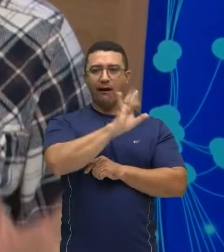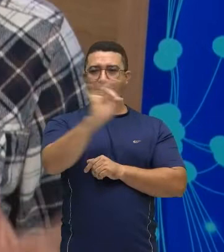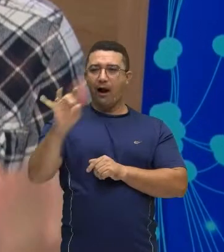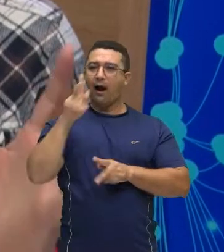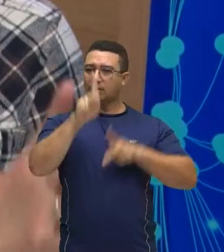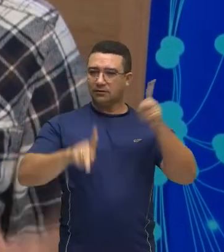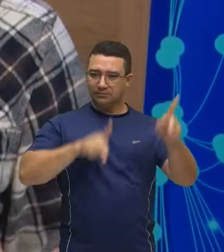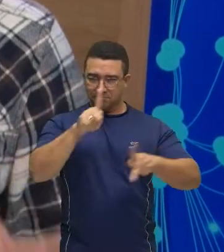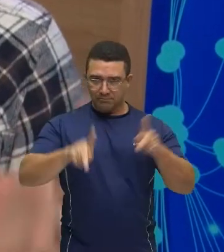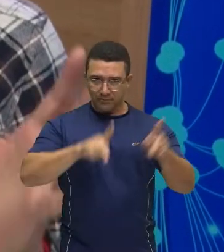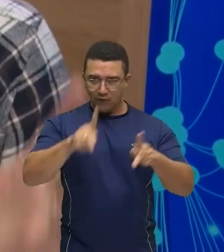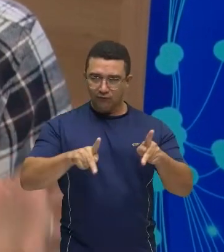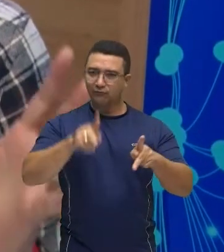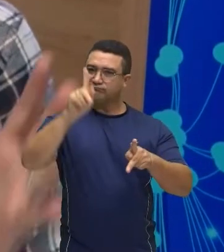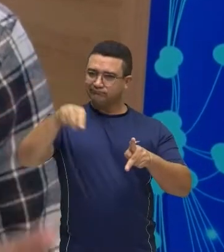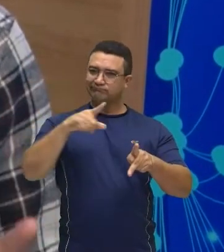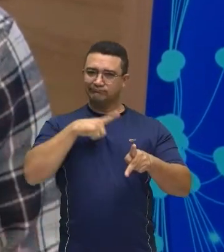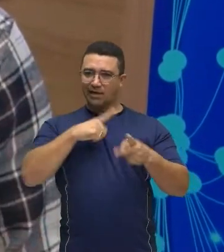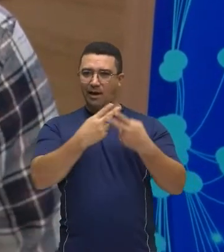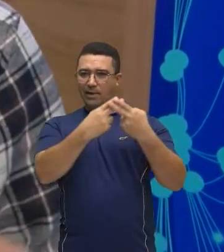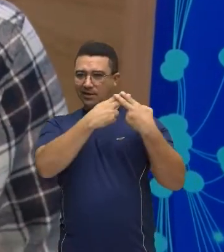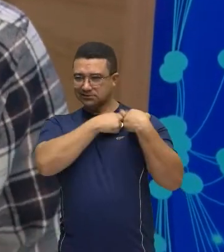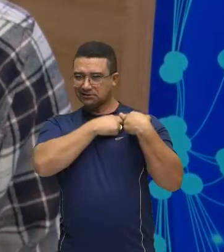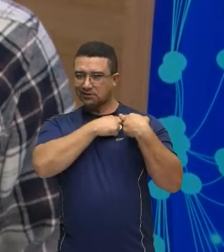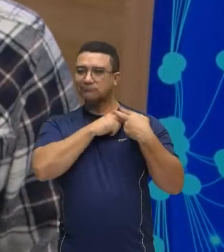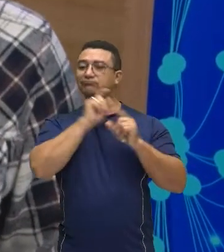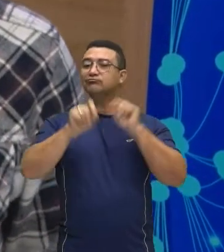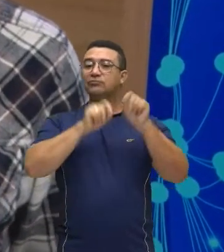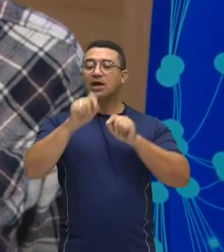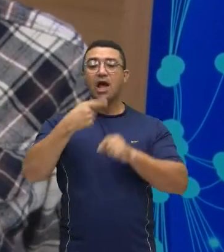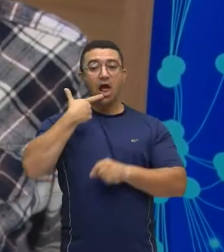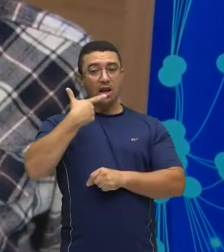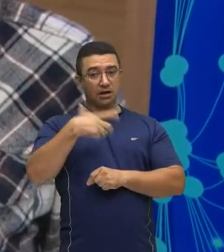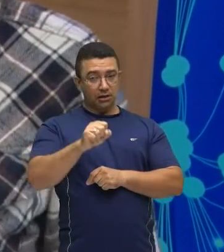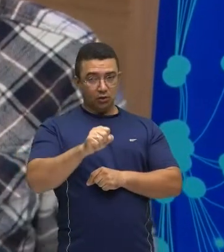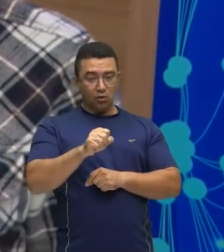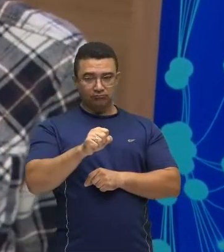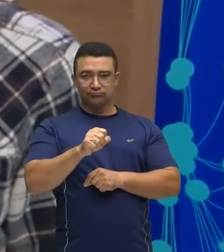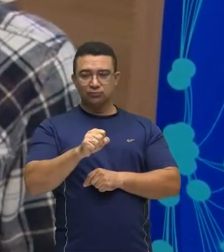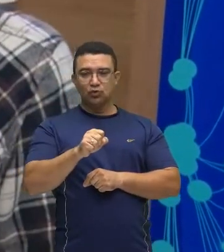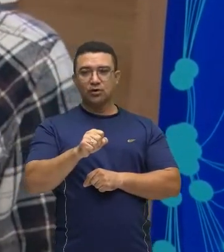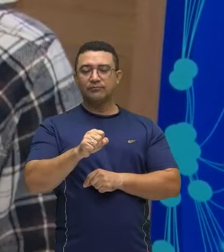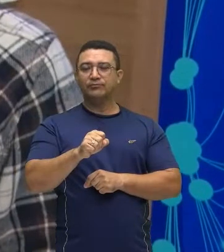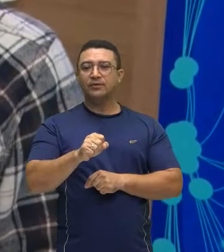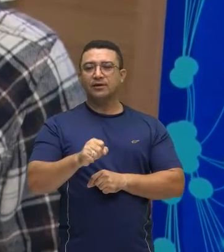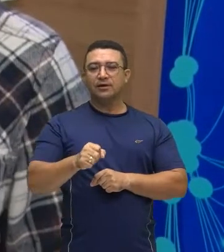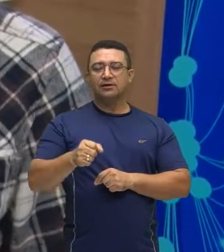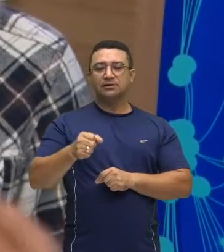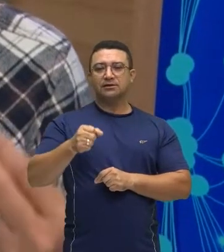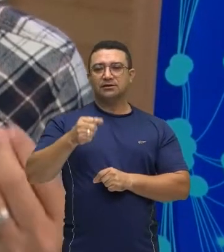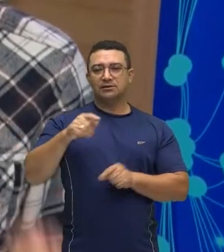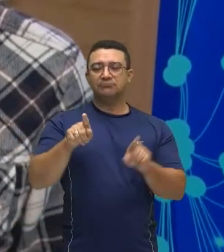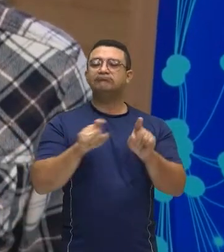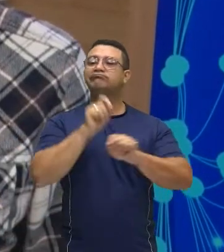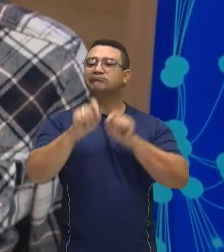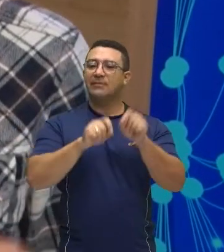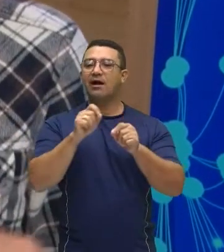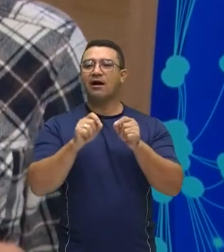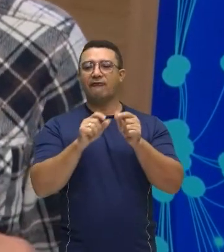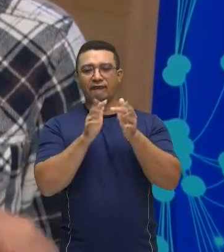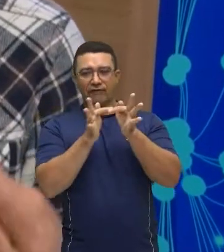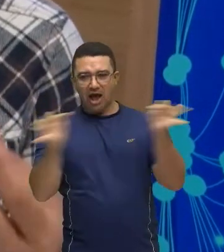Cada povo é representado por uma língua e os ditados populares fazem parte dessa língua, fazendo